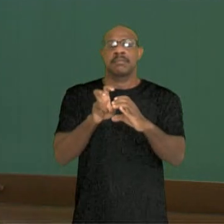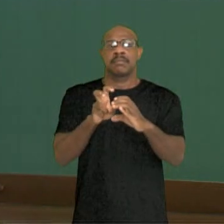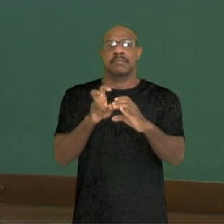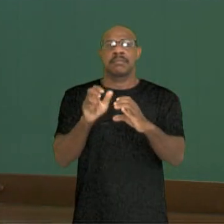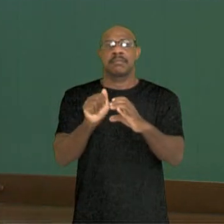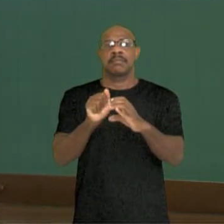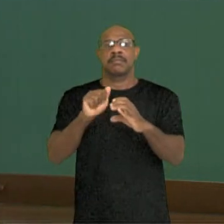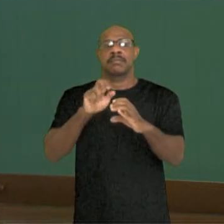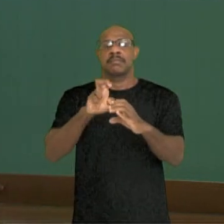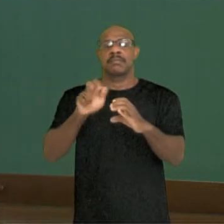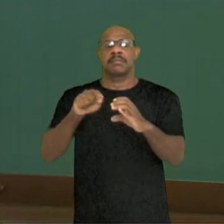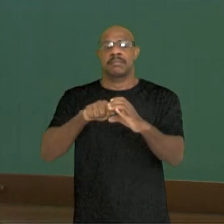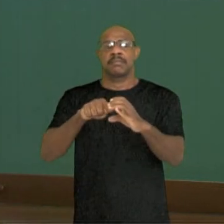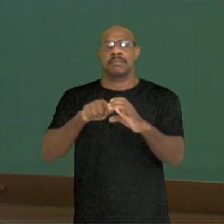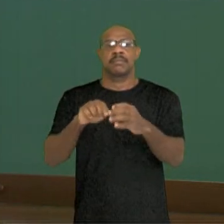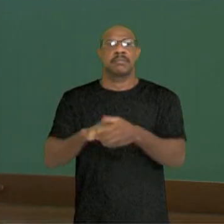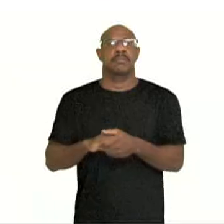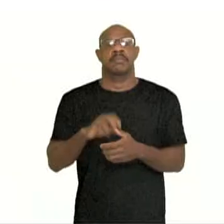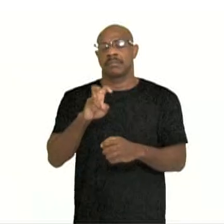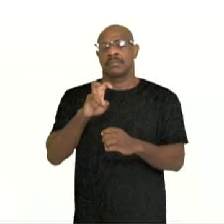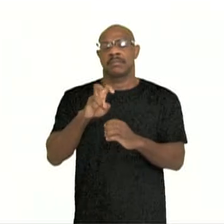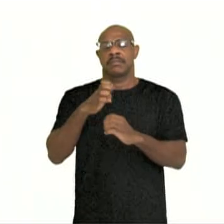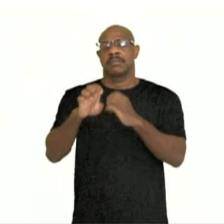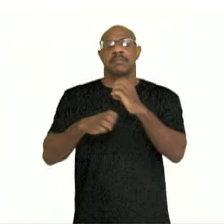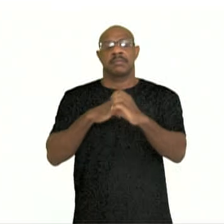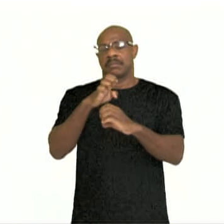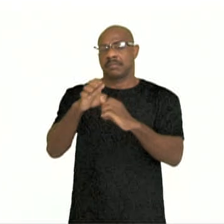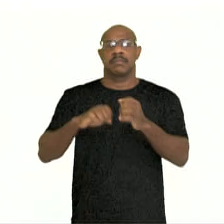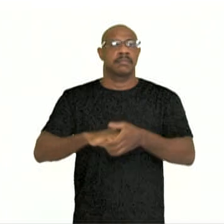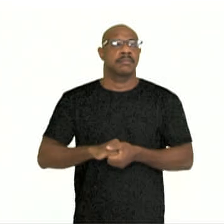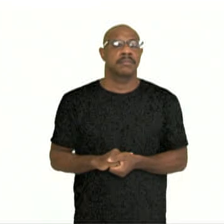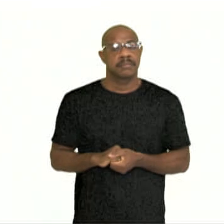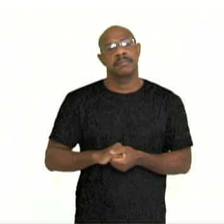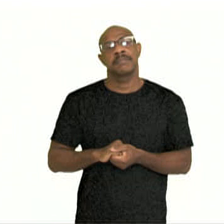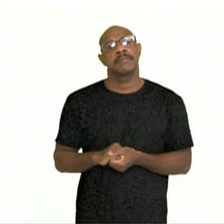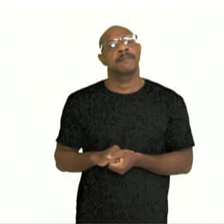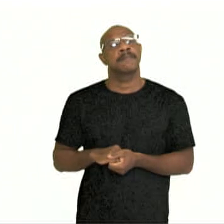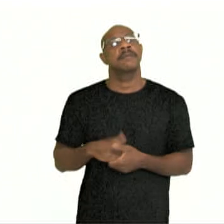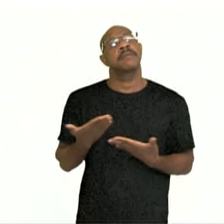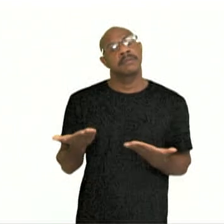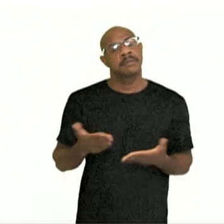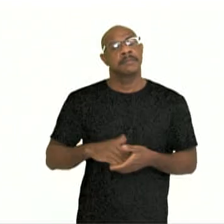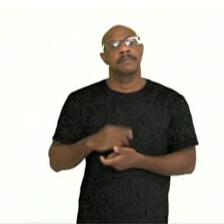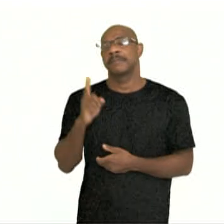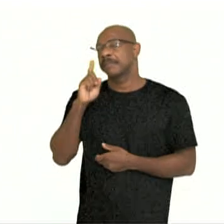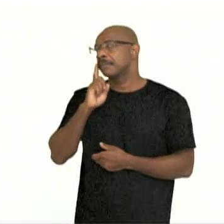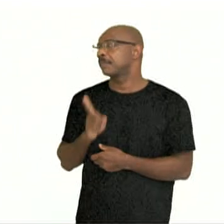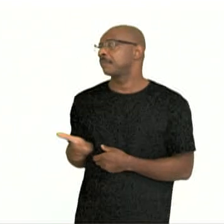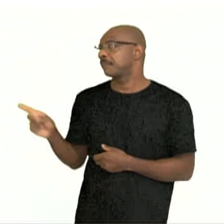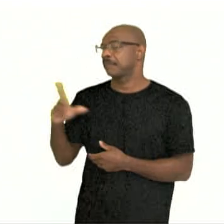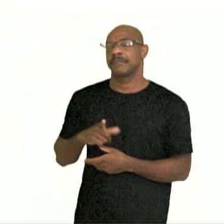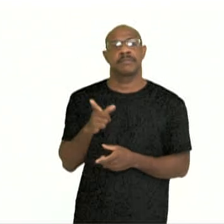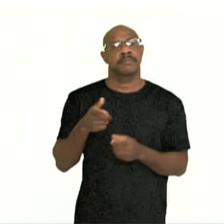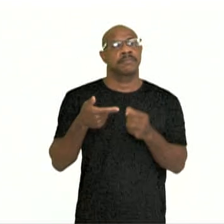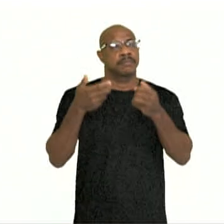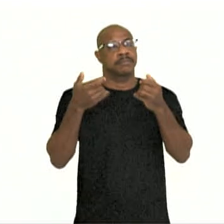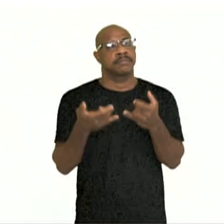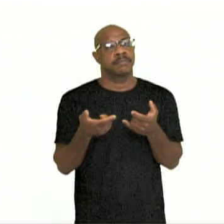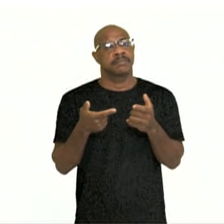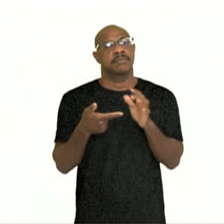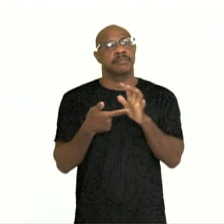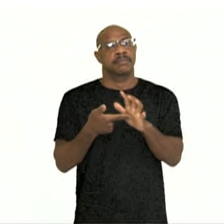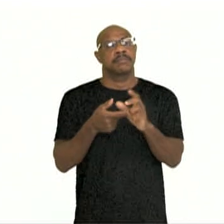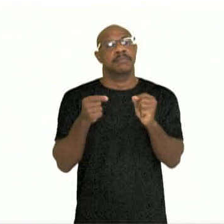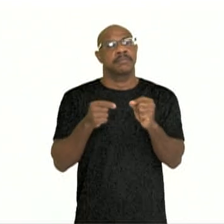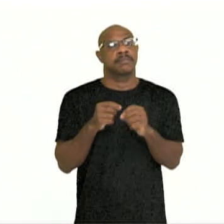no último nível. Muito bem. Então, observe. Diante disto, você vai dispor, tá,